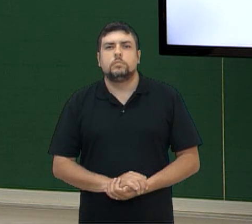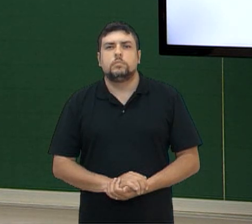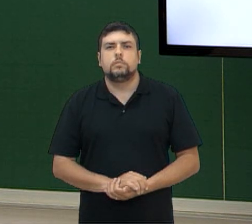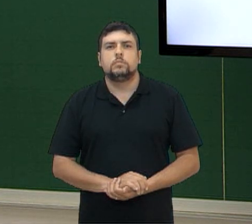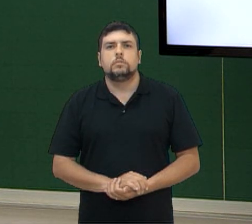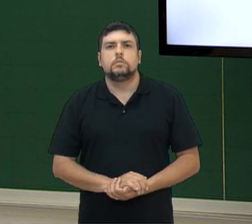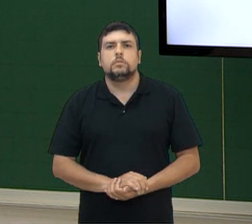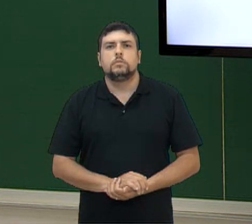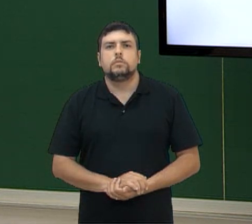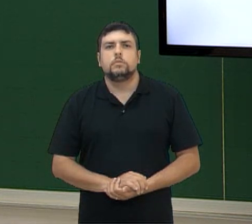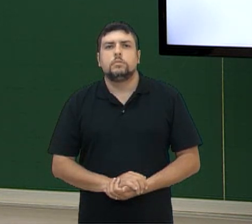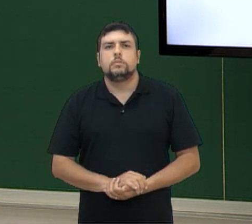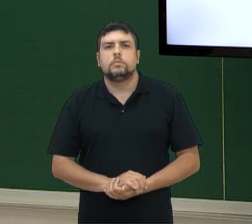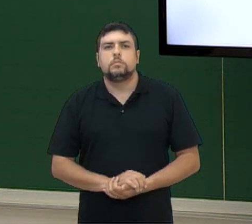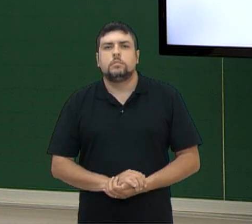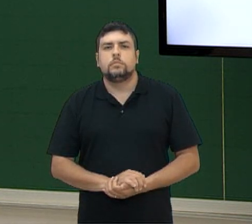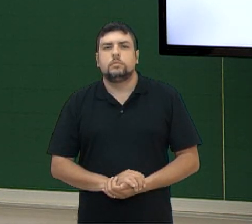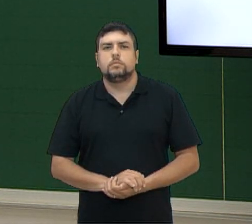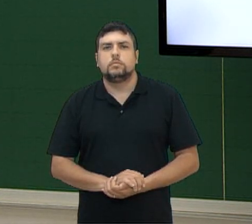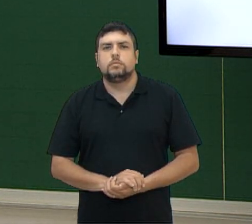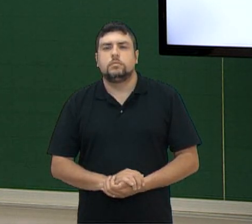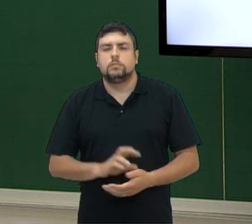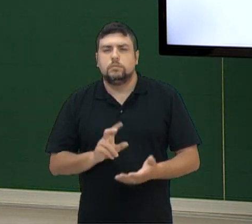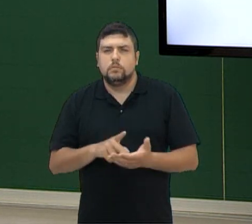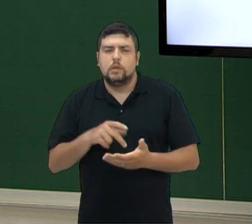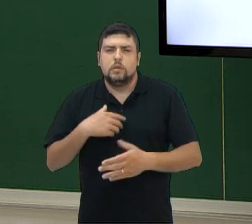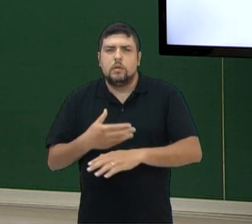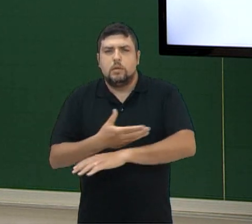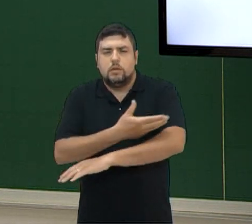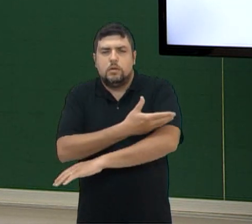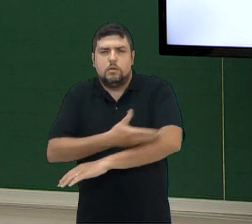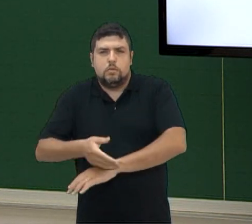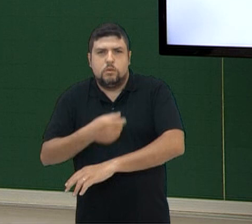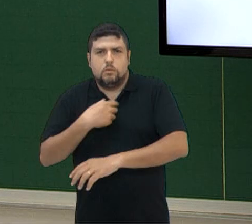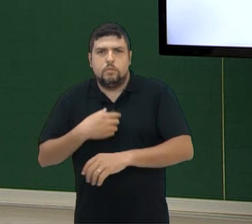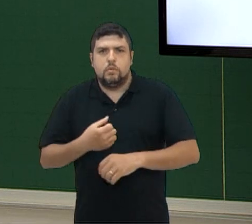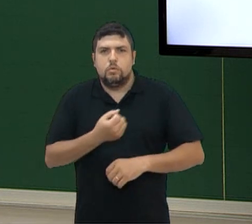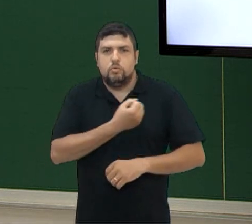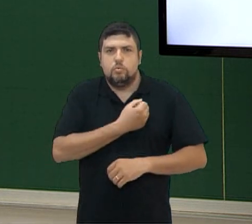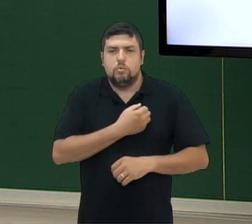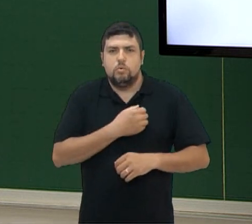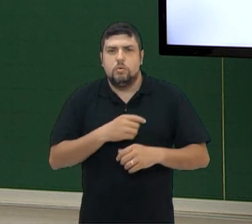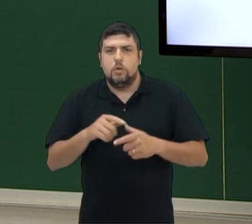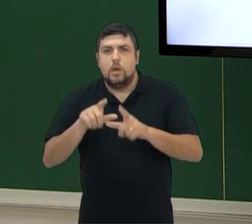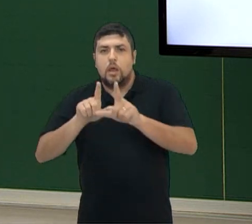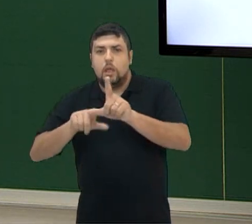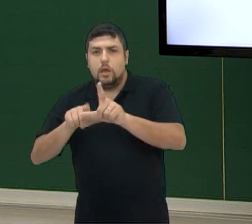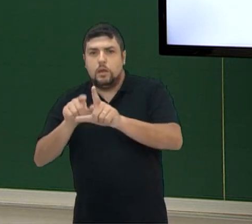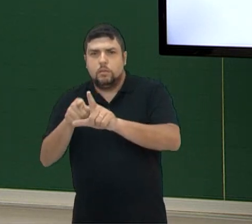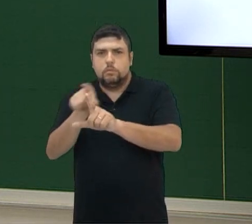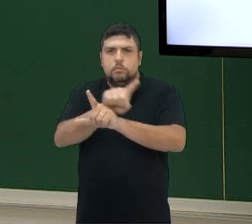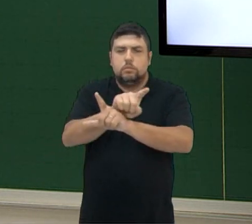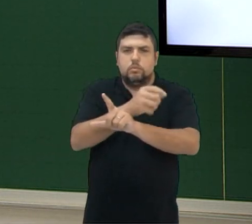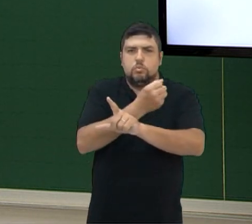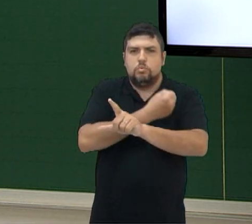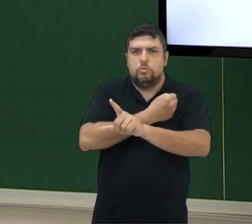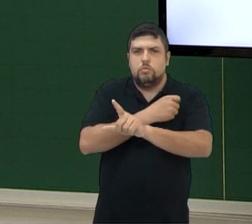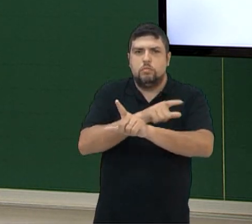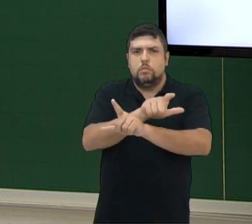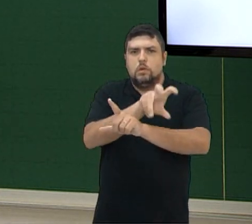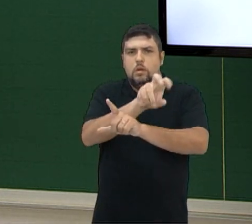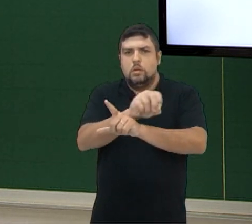né? Só que a gente está acostumado a colocar o número sempre antes da incógnita. Por isso que eu fiz 150x.